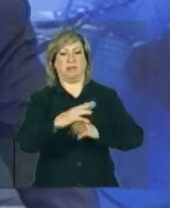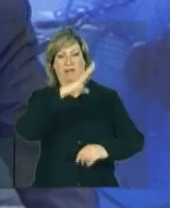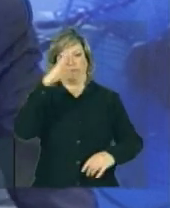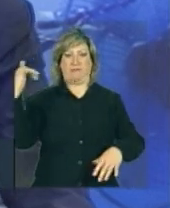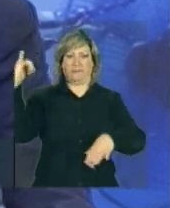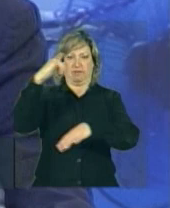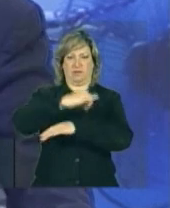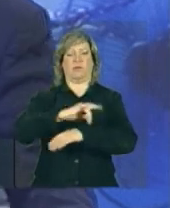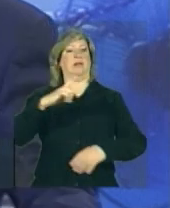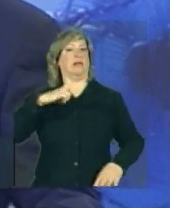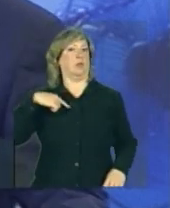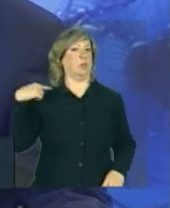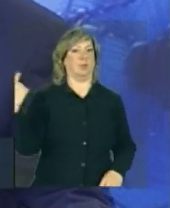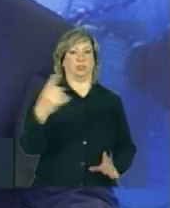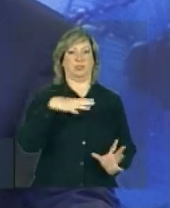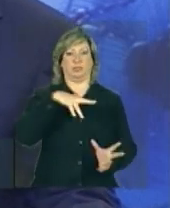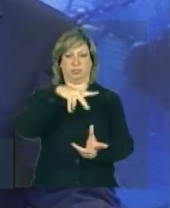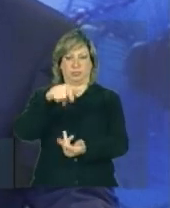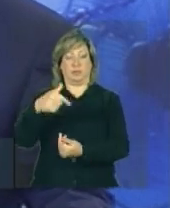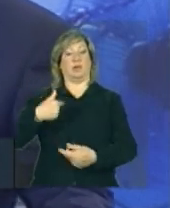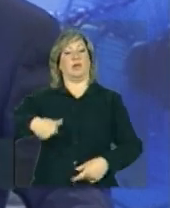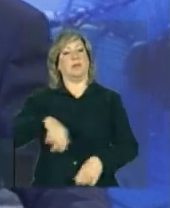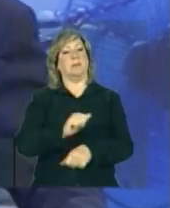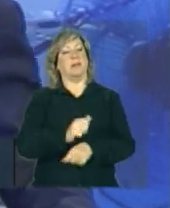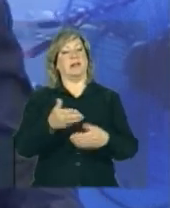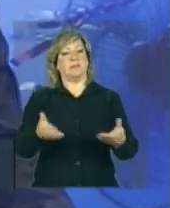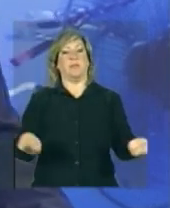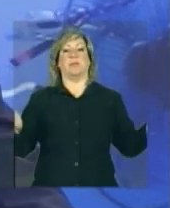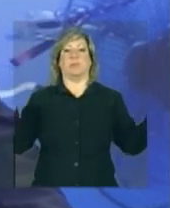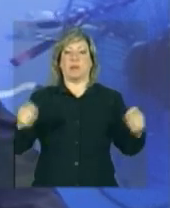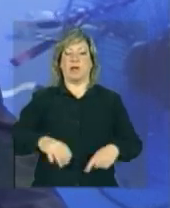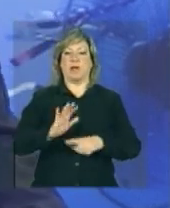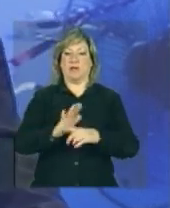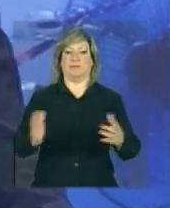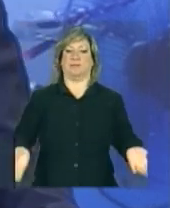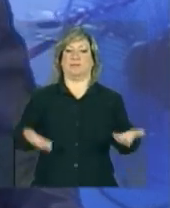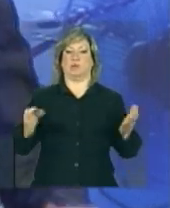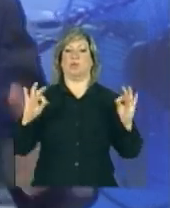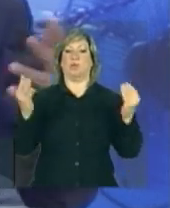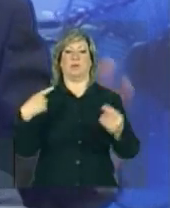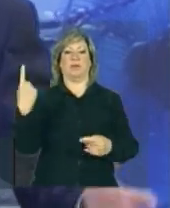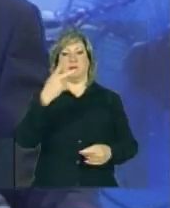todo. Espero que isso possa incentivar a